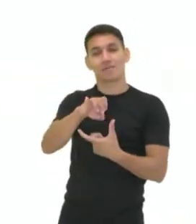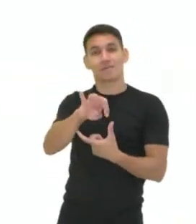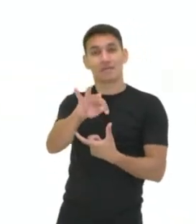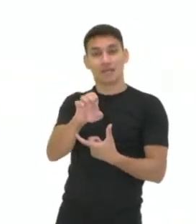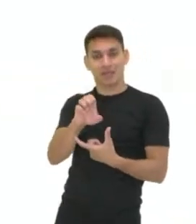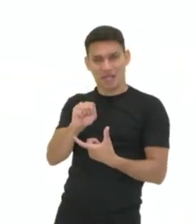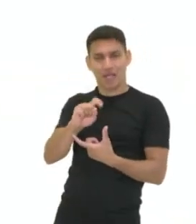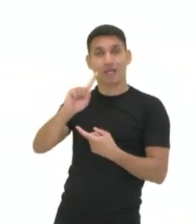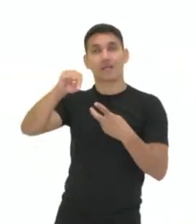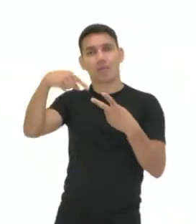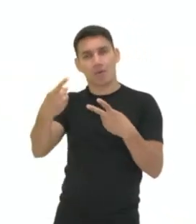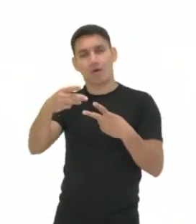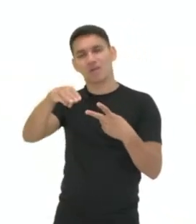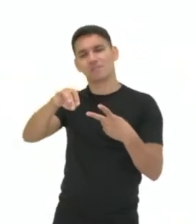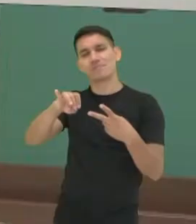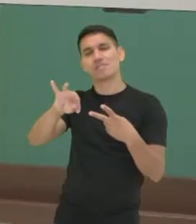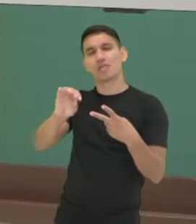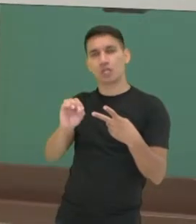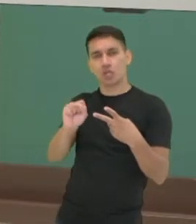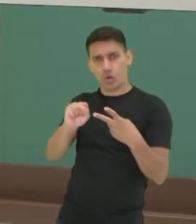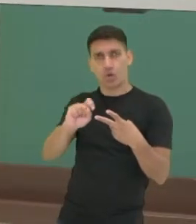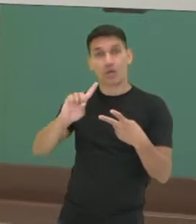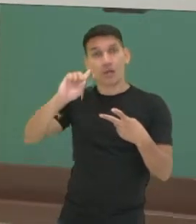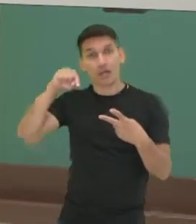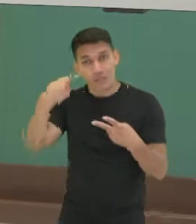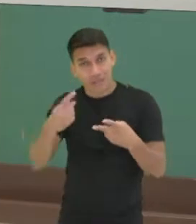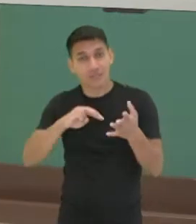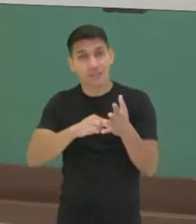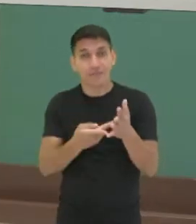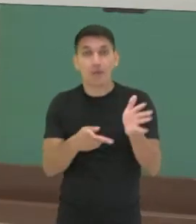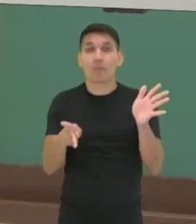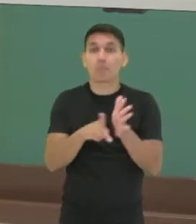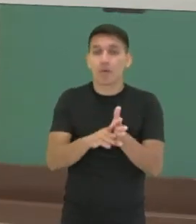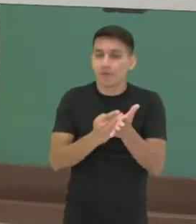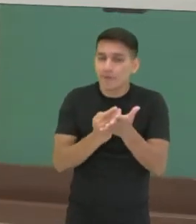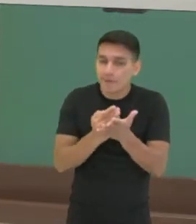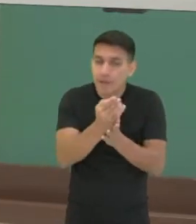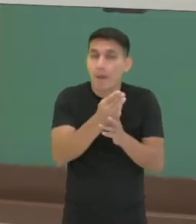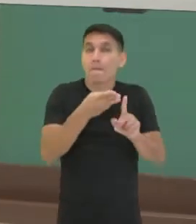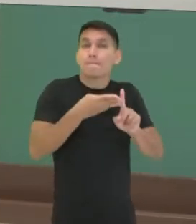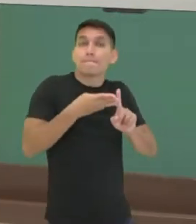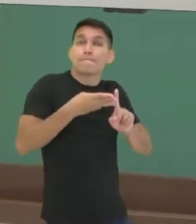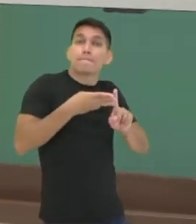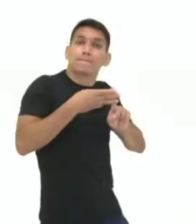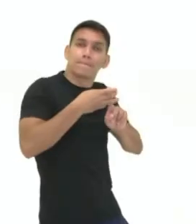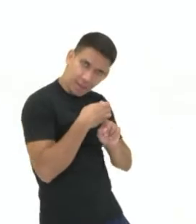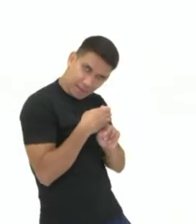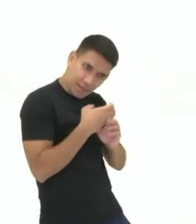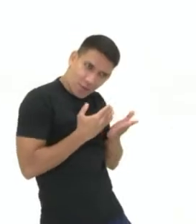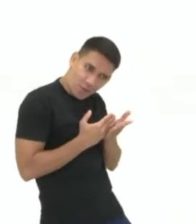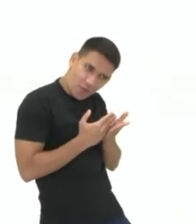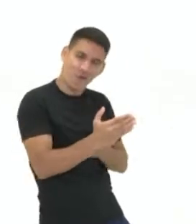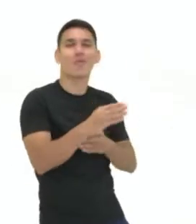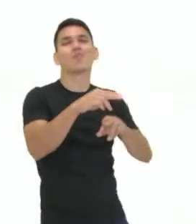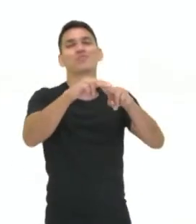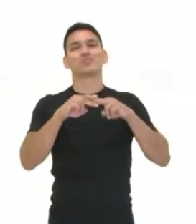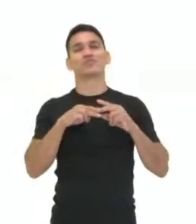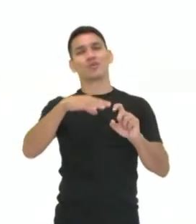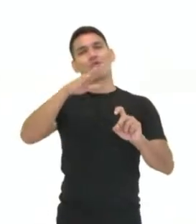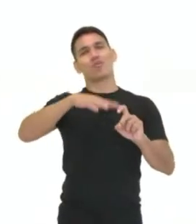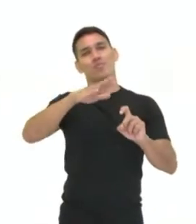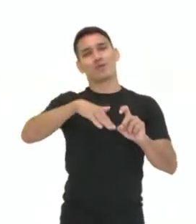depois mitós, ou iniciado nos mistérios. Por isso os mitos procuram explicar